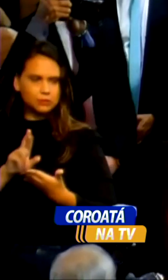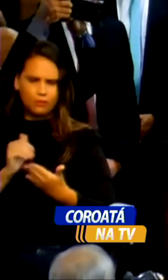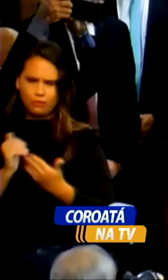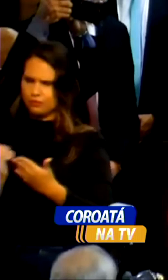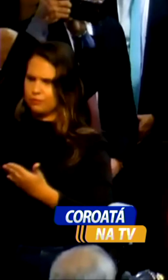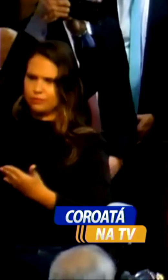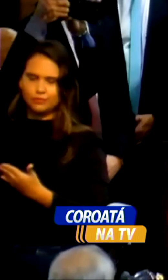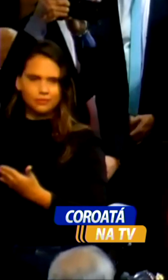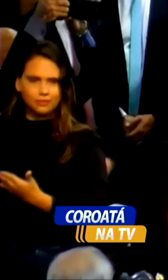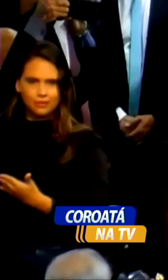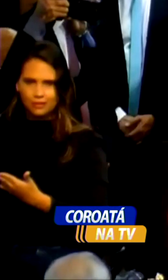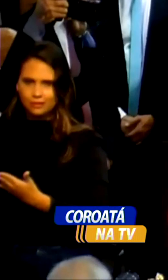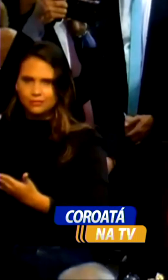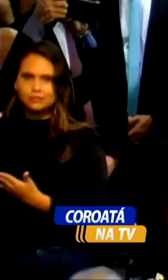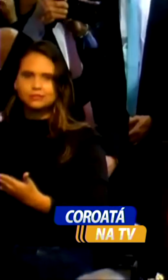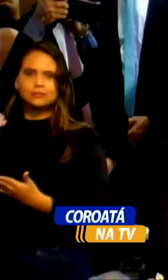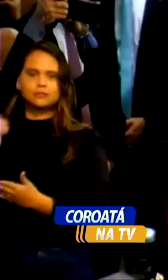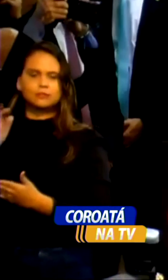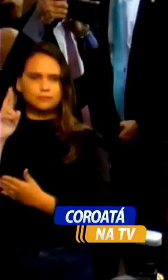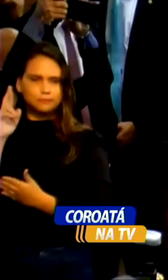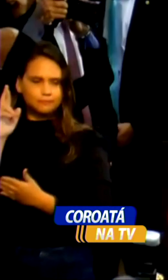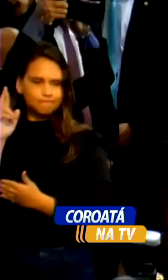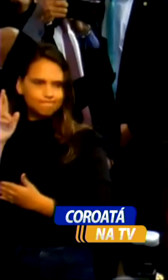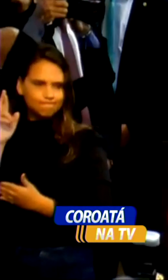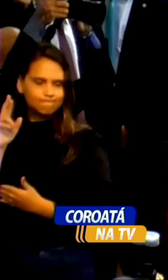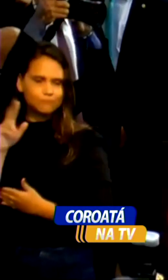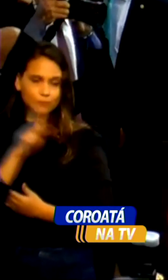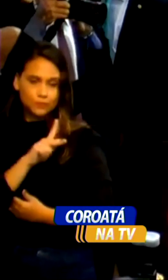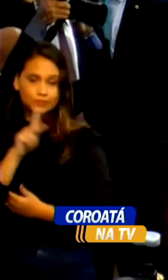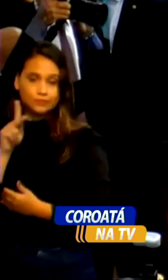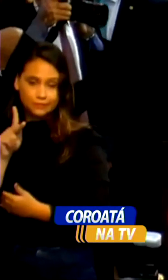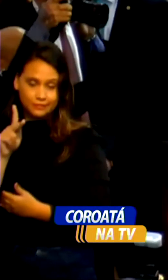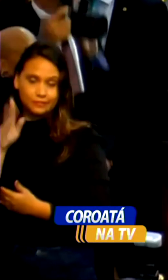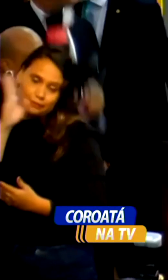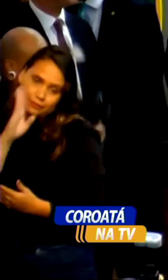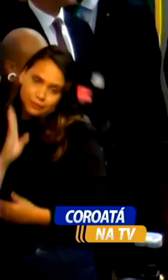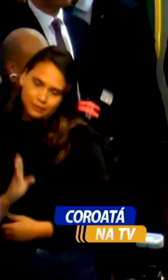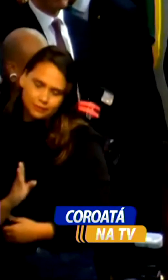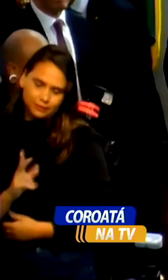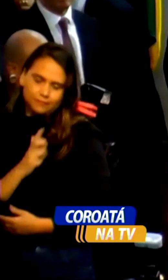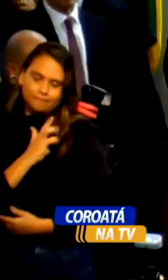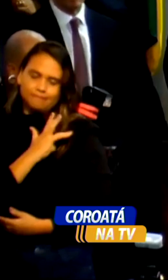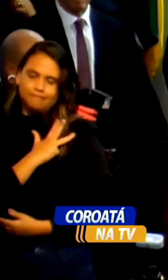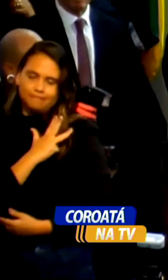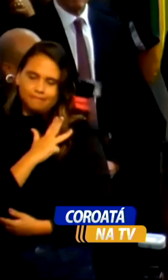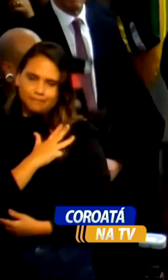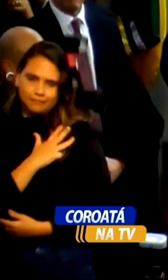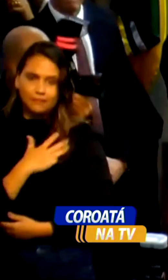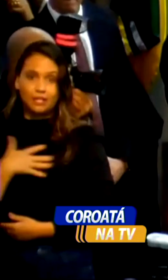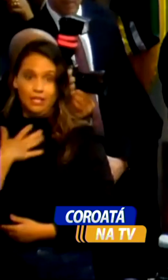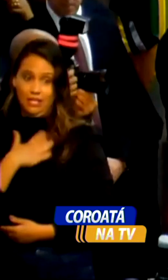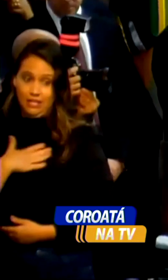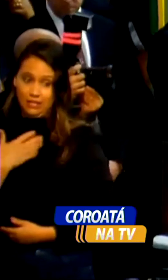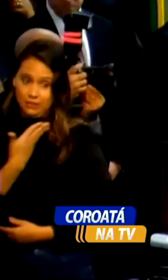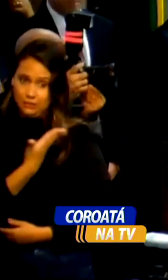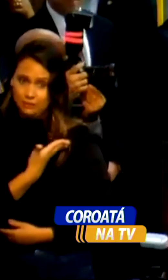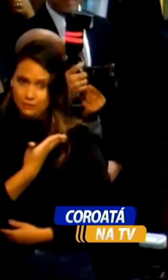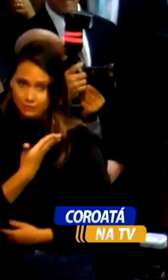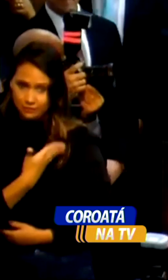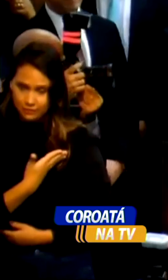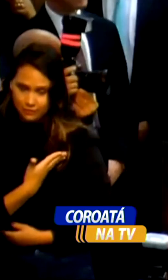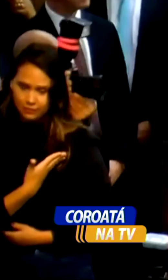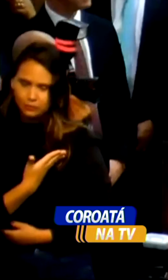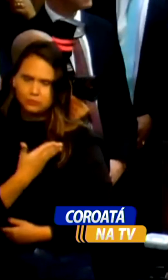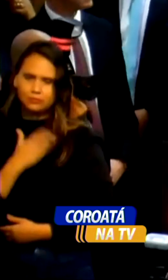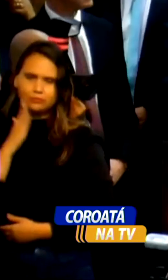da República Federativa brasileira por exemplo Luiz Inácio Lula da Silva querido amigo direto companheiro de